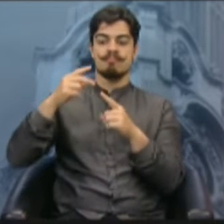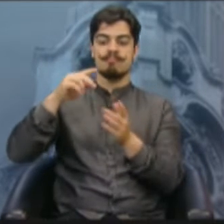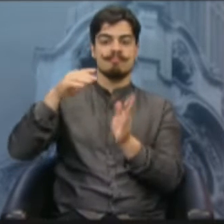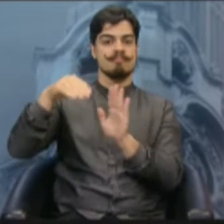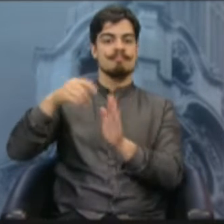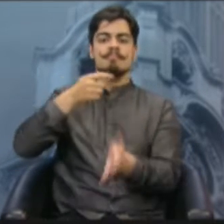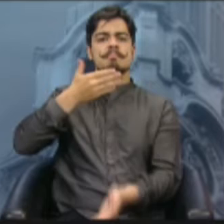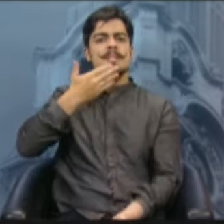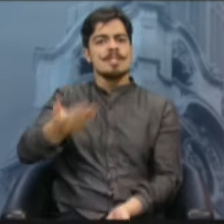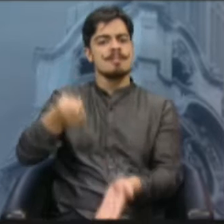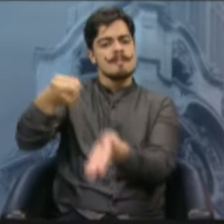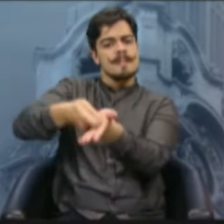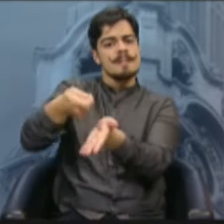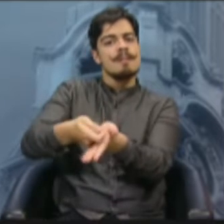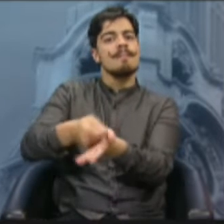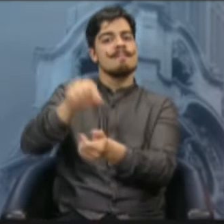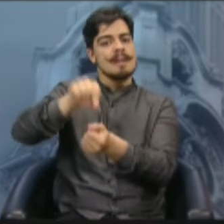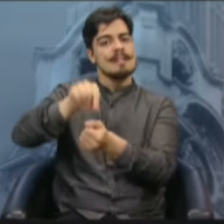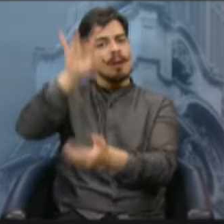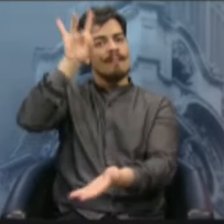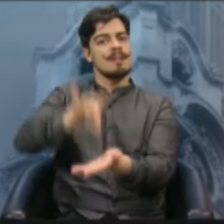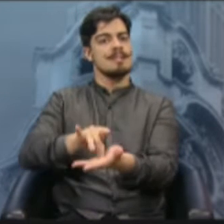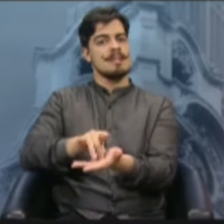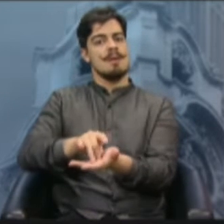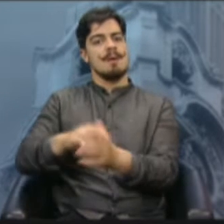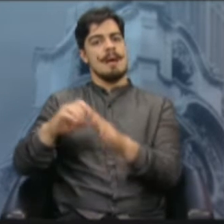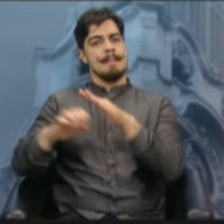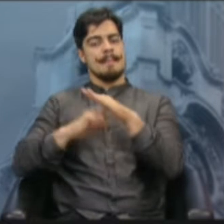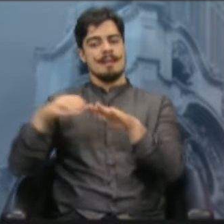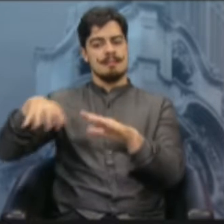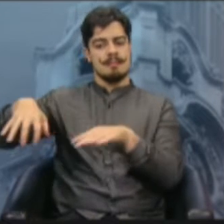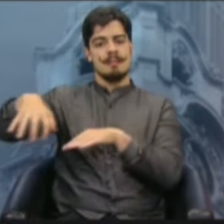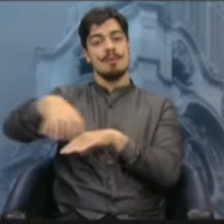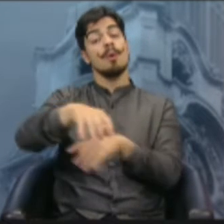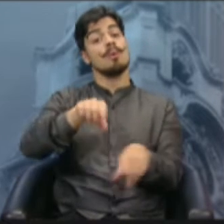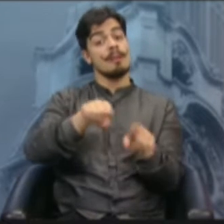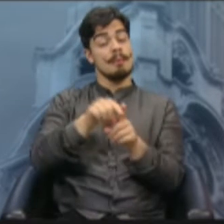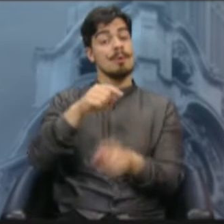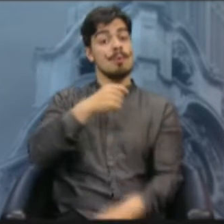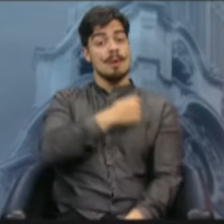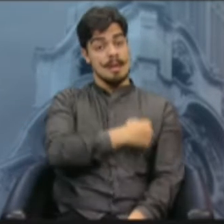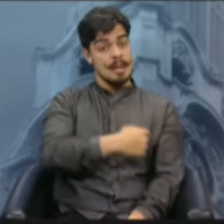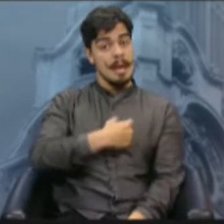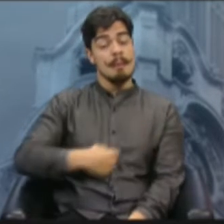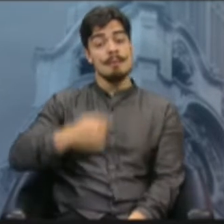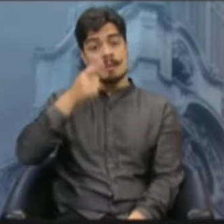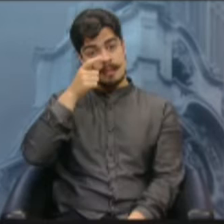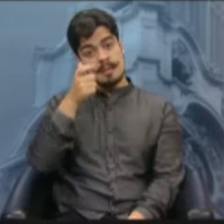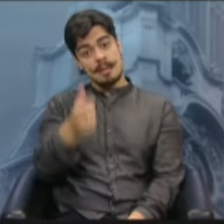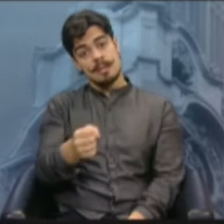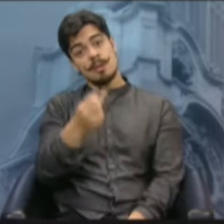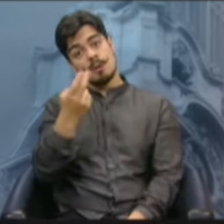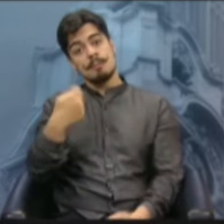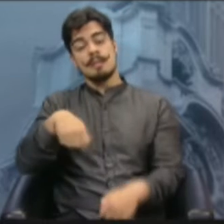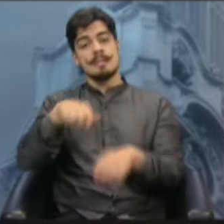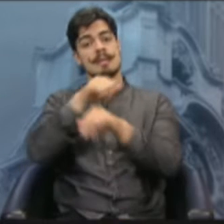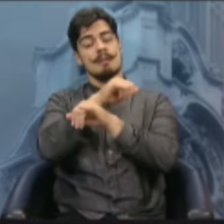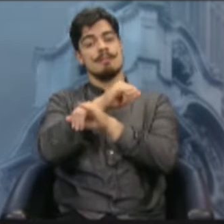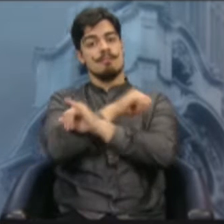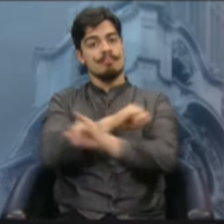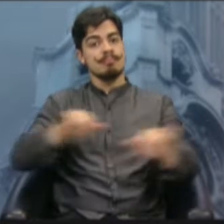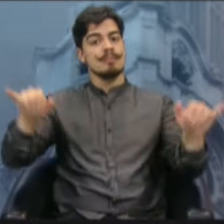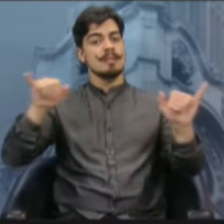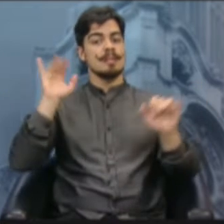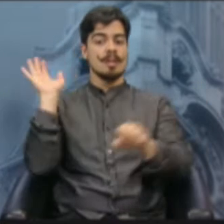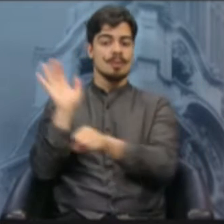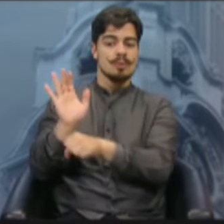cumprimento das obras do entorno da Arena do Grêmio. O próprio Grêmio, por óbvio, tem enorme interesse nisso, ou pelo menos deveria publicamente ter e ajudar